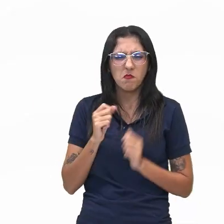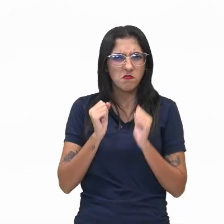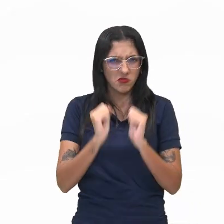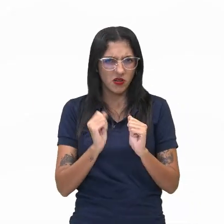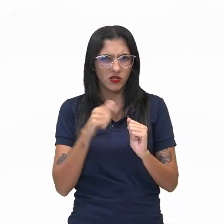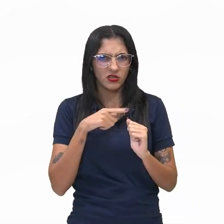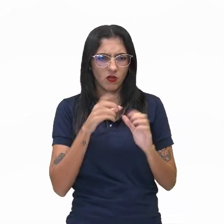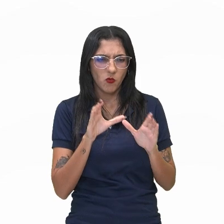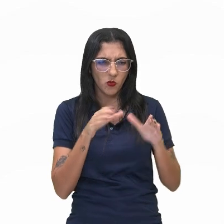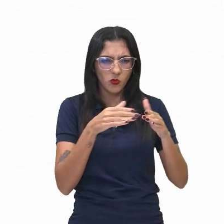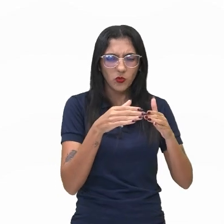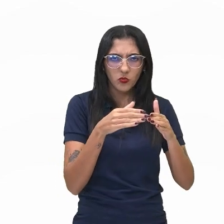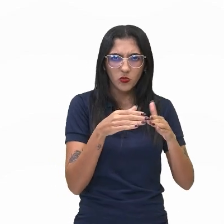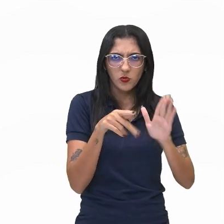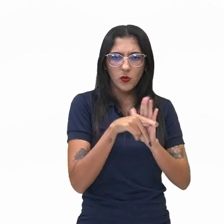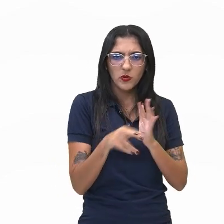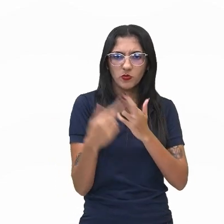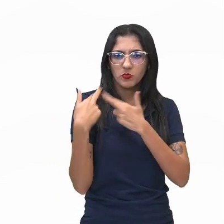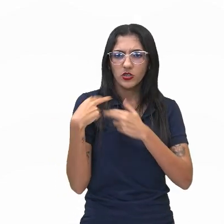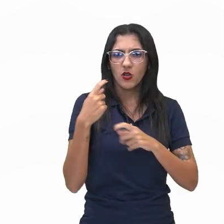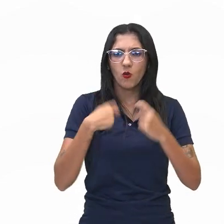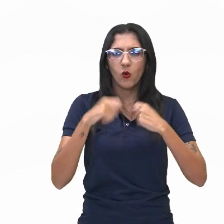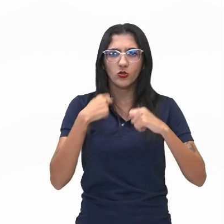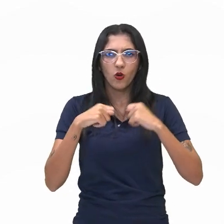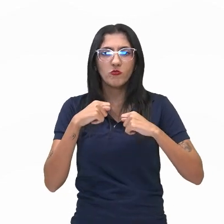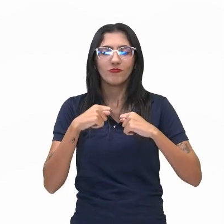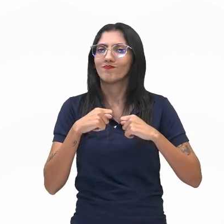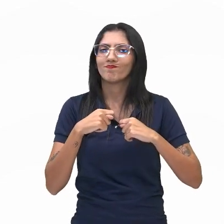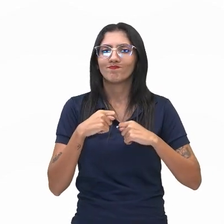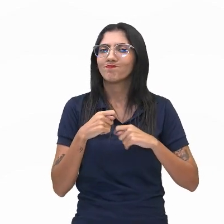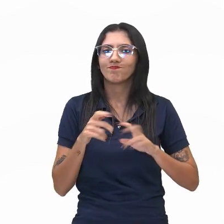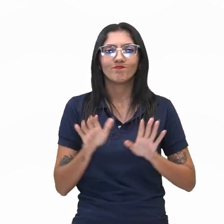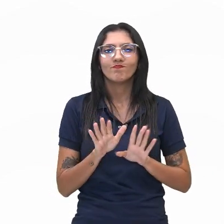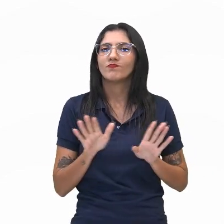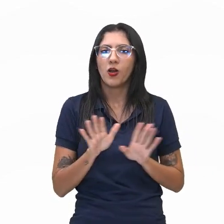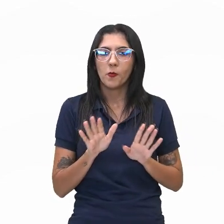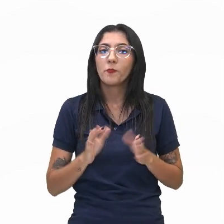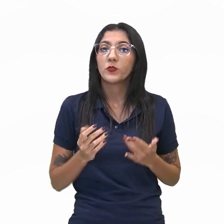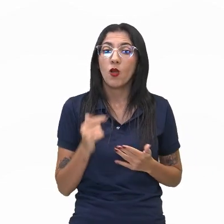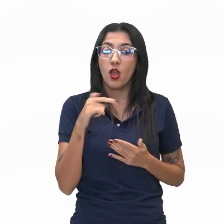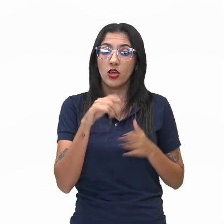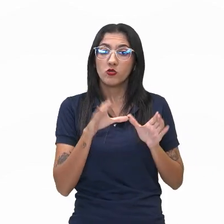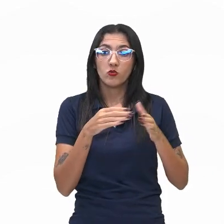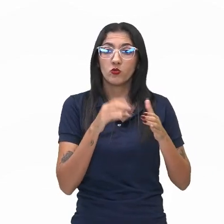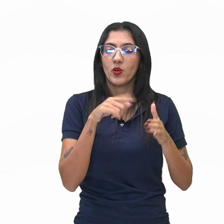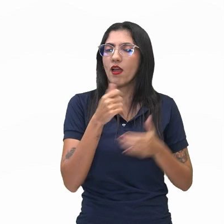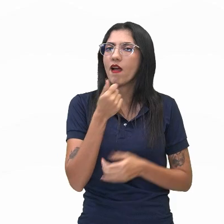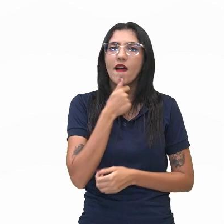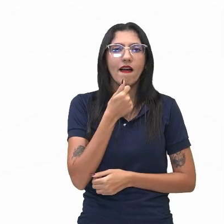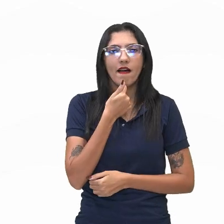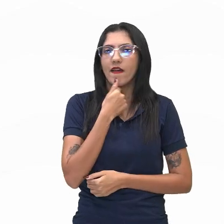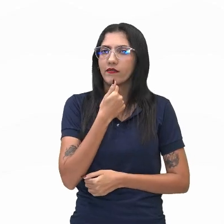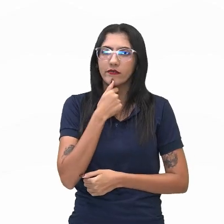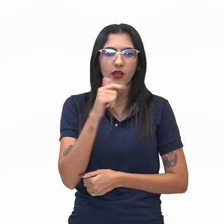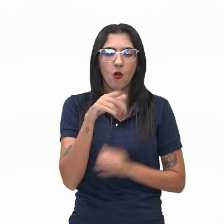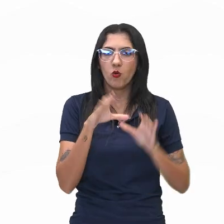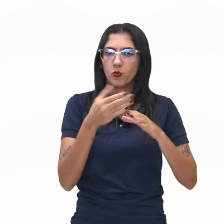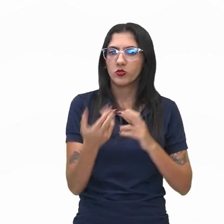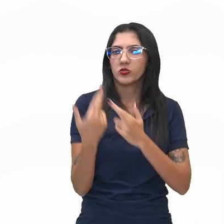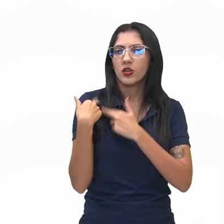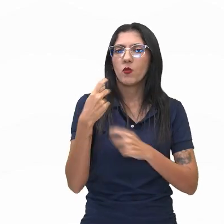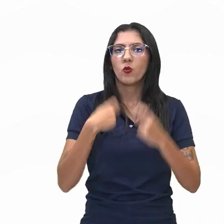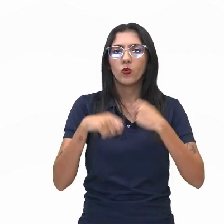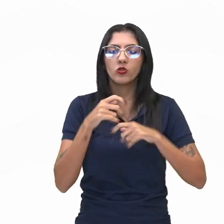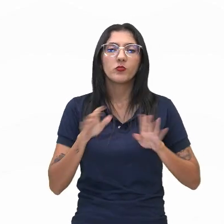um bloco econômico? Não, tá bom? O BRICS ainda não é considerado um bloco econômico, ele